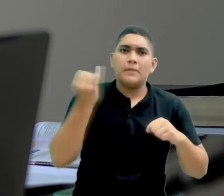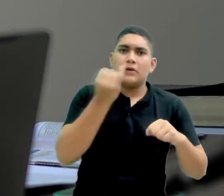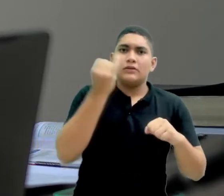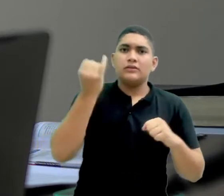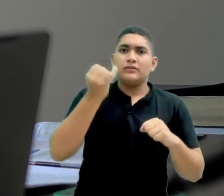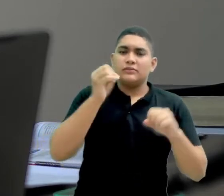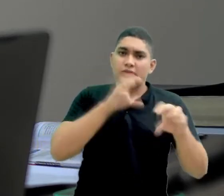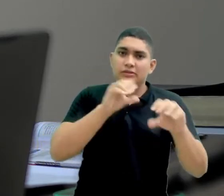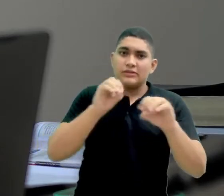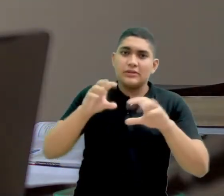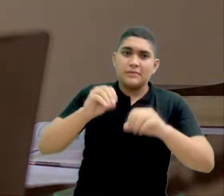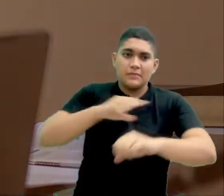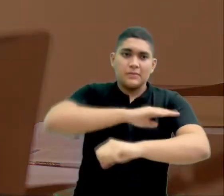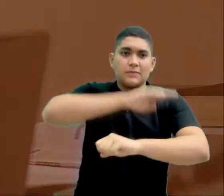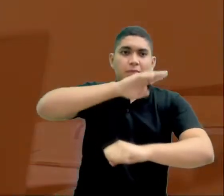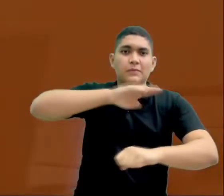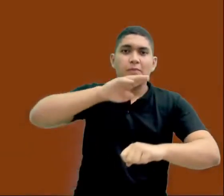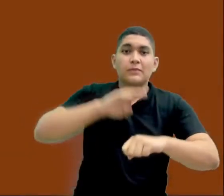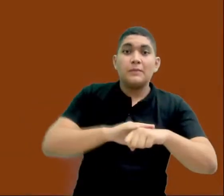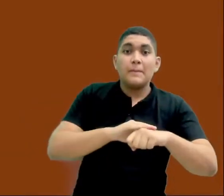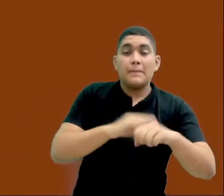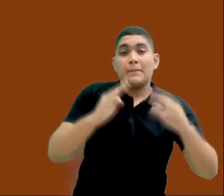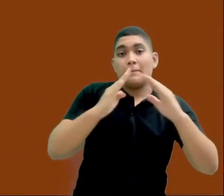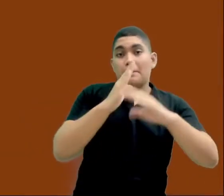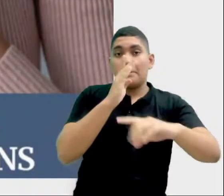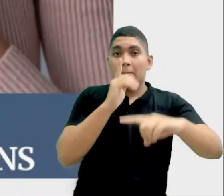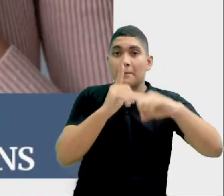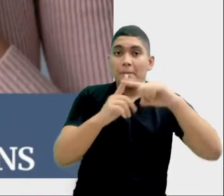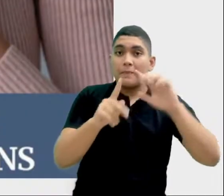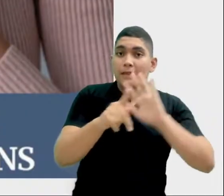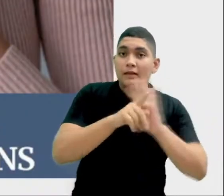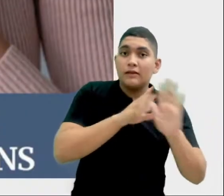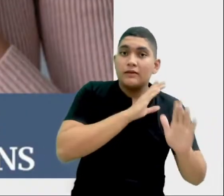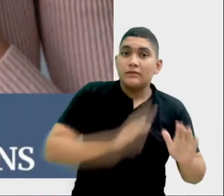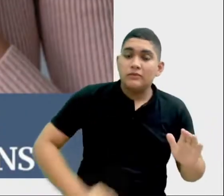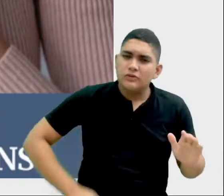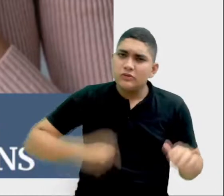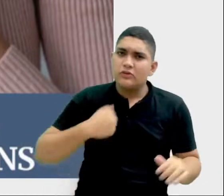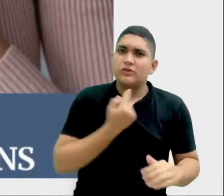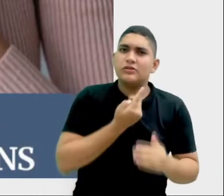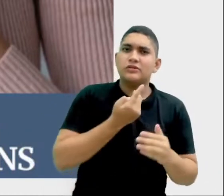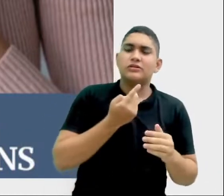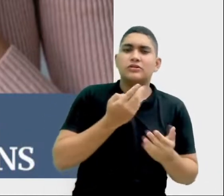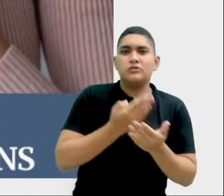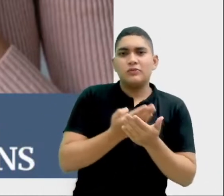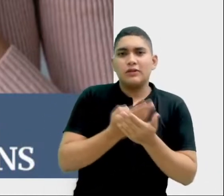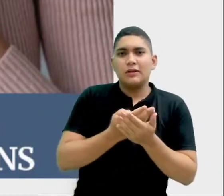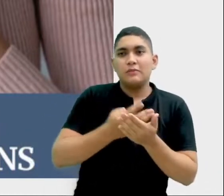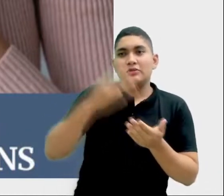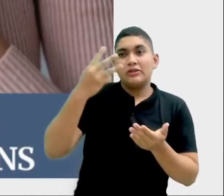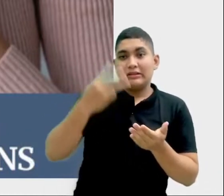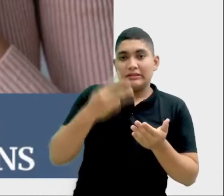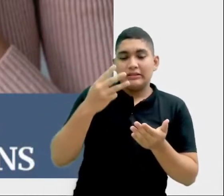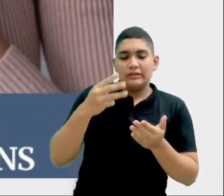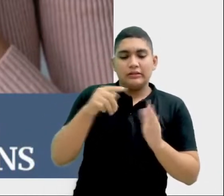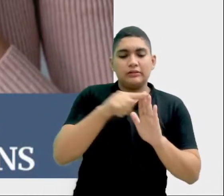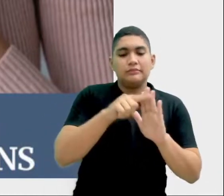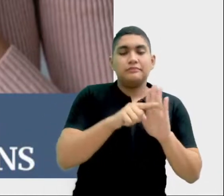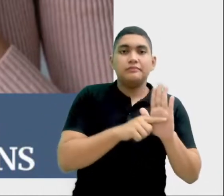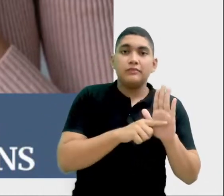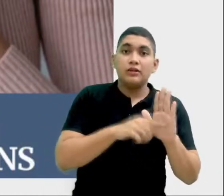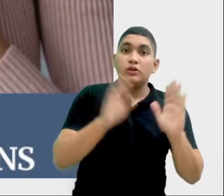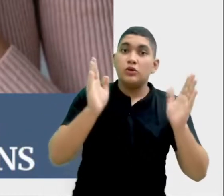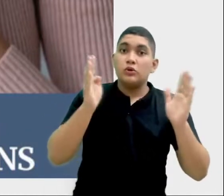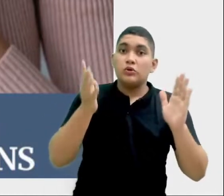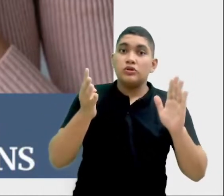a Igreja de Cristo. Já temos estudado 3 lições e hoje nós iremos estudar a lição de